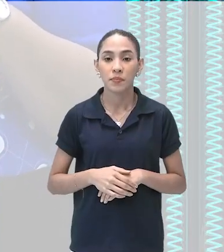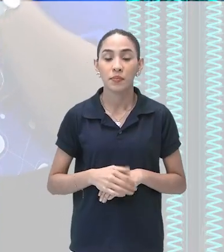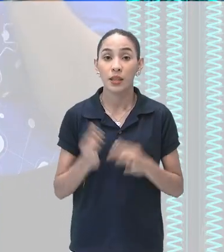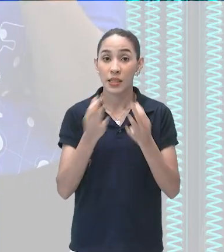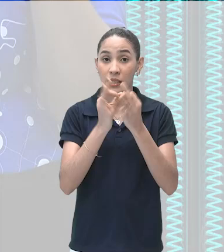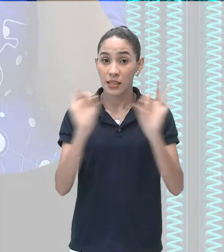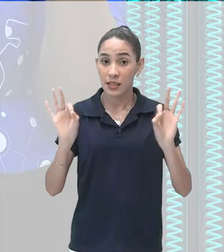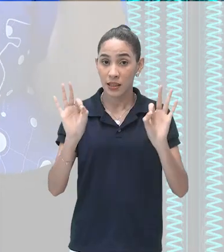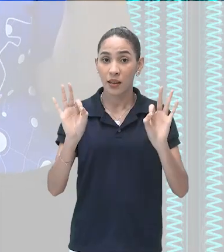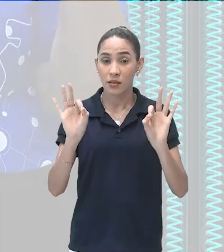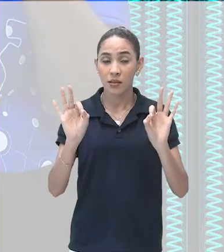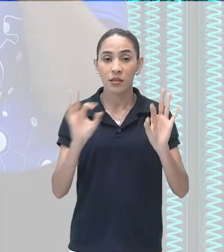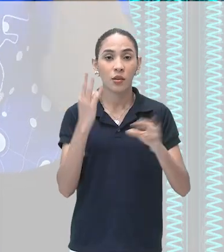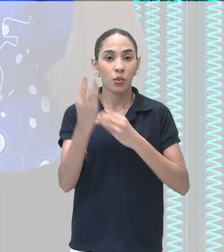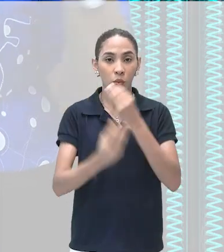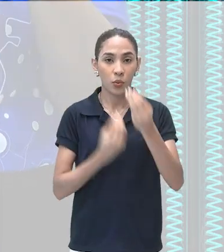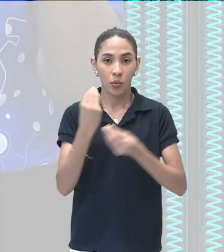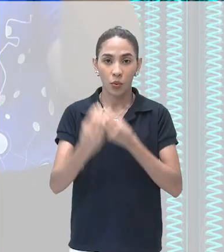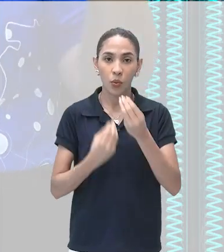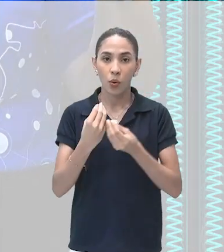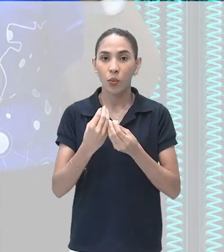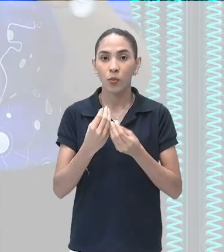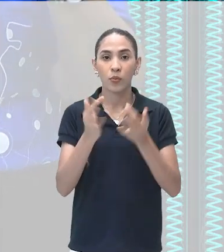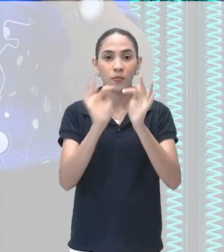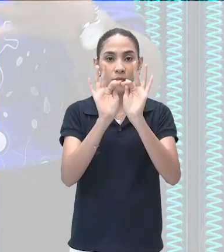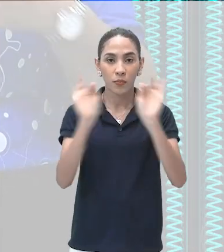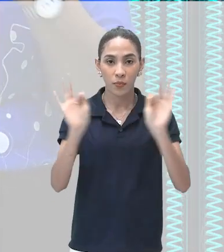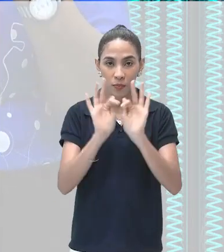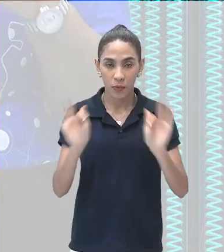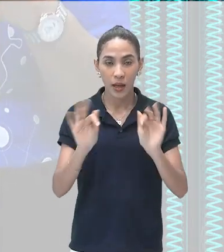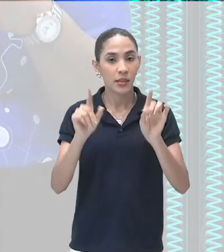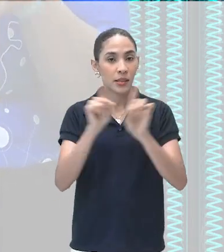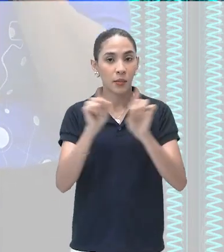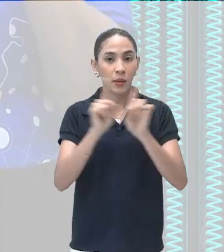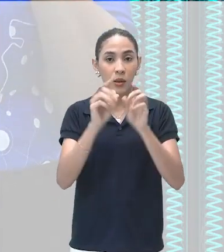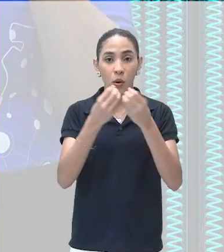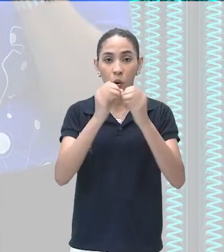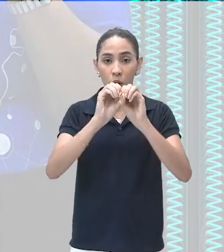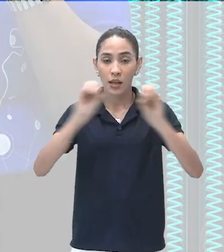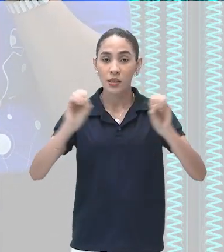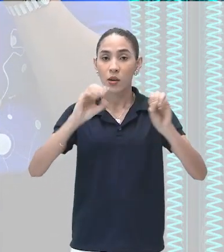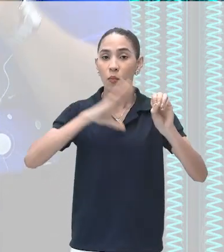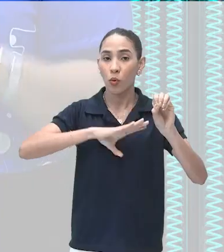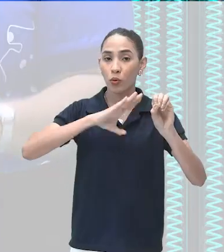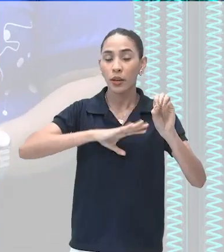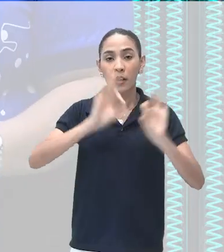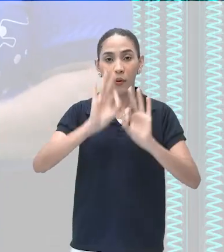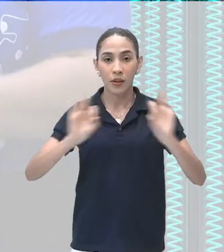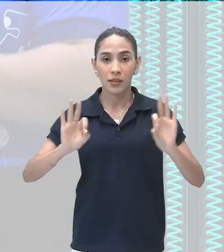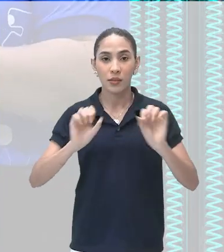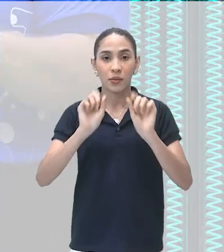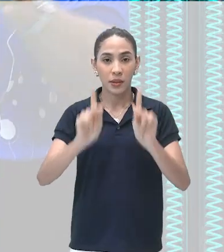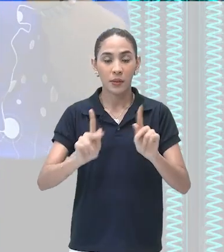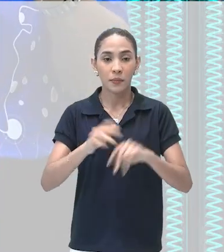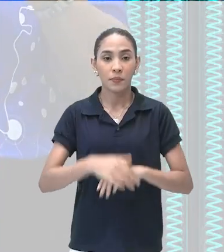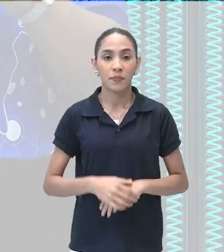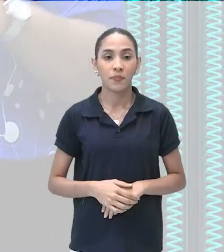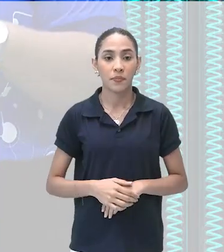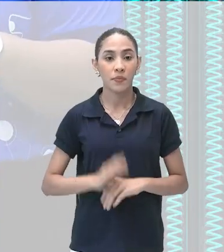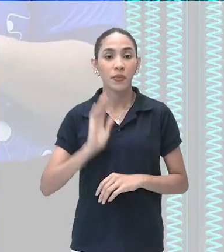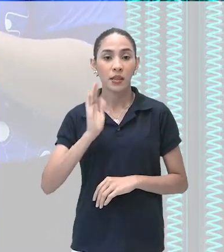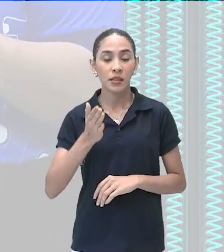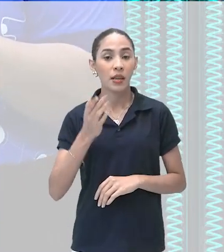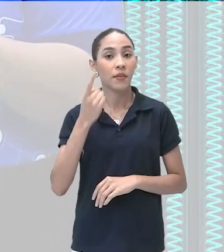de sintaxe, ou seja, de como que as frases, orações da nossa língua se organizam. Então, já